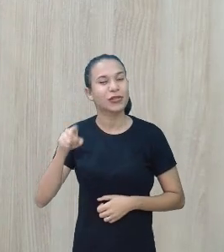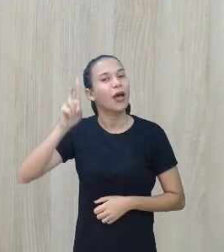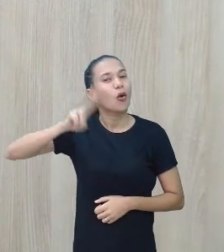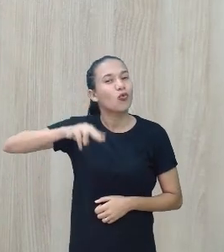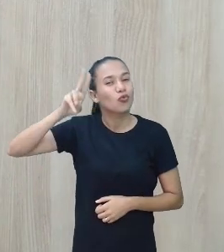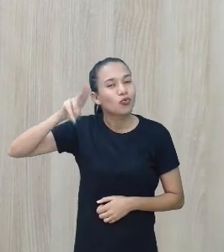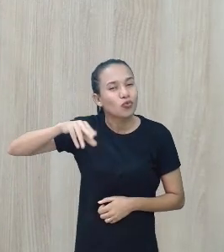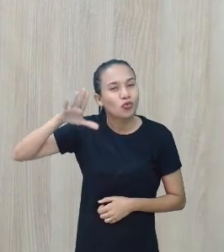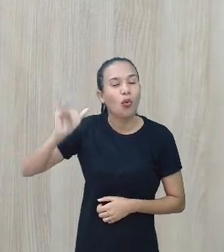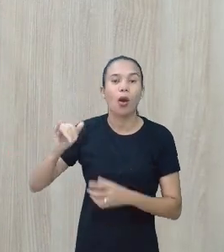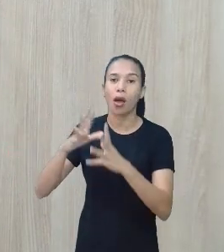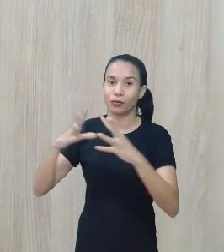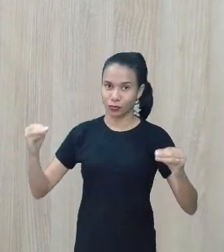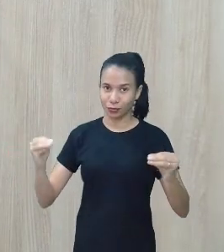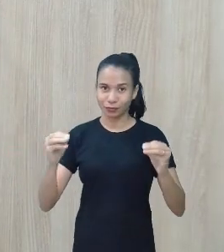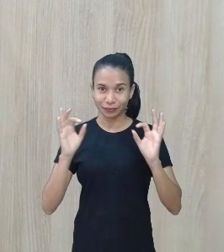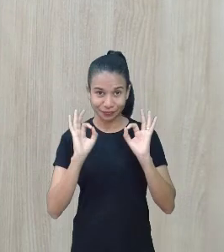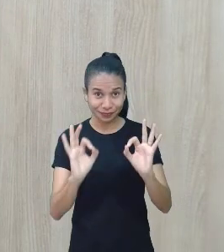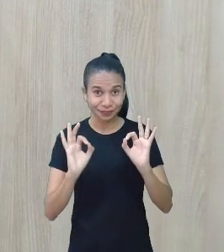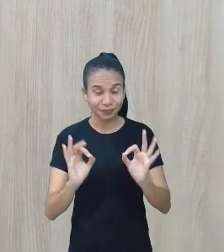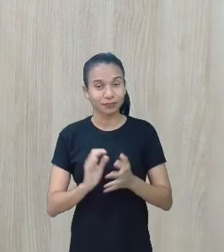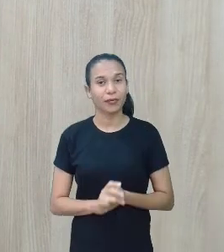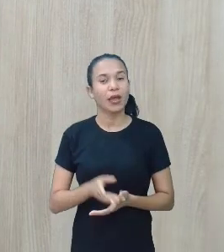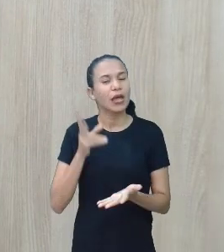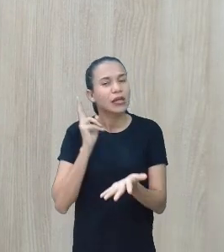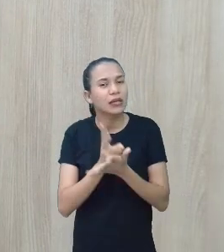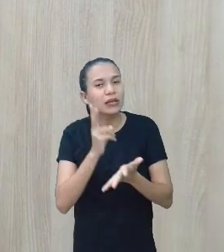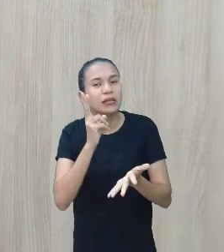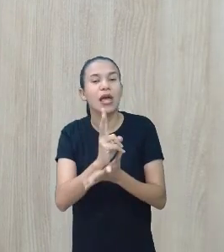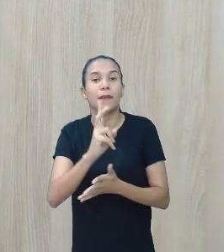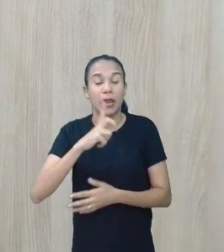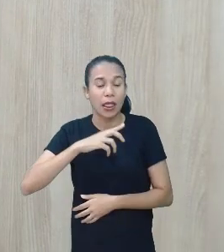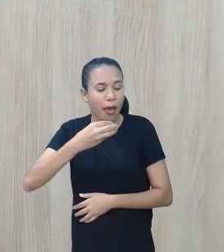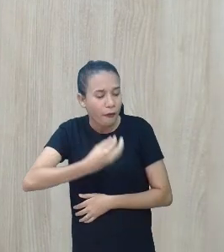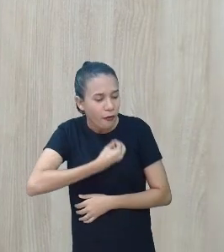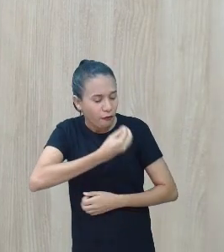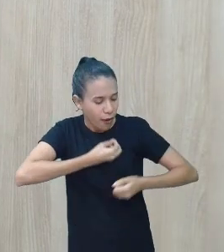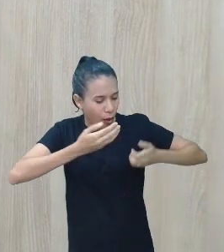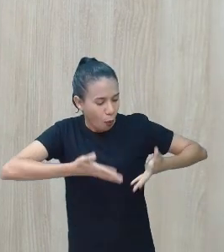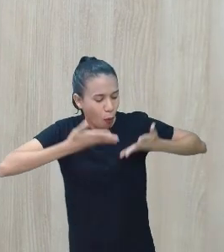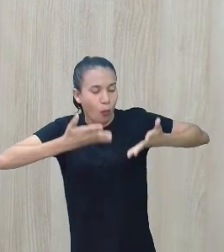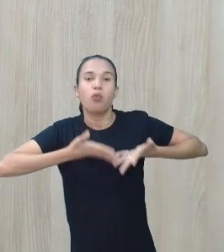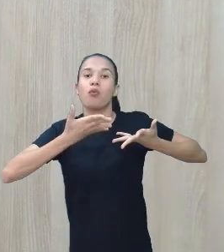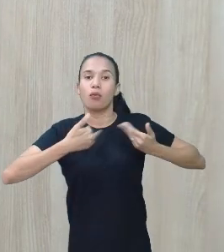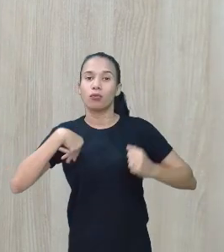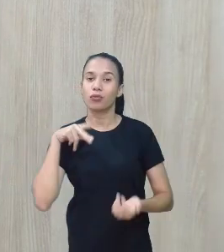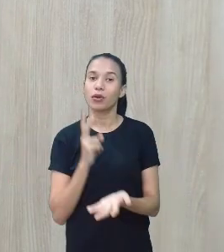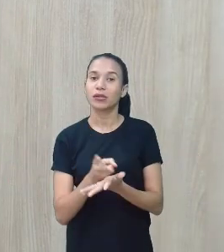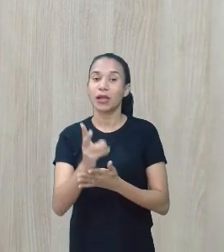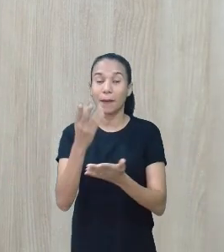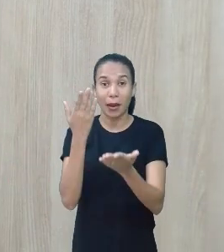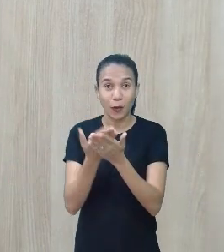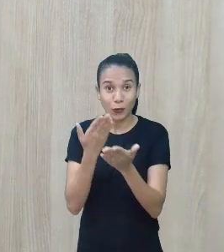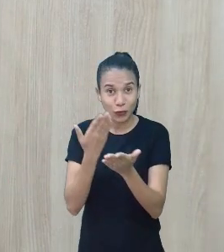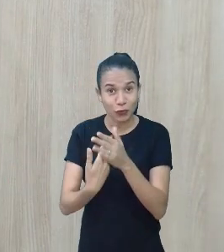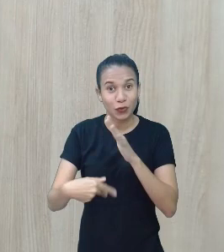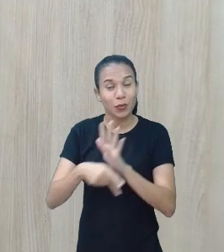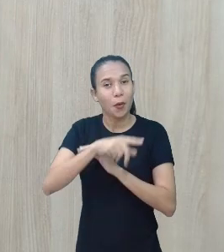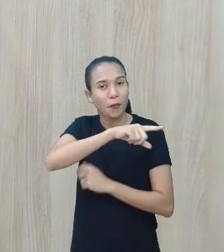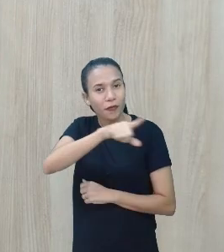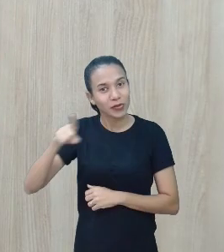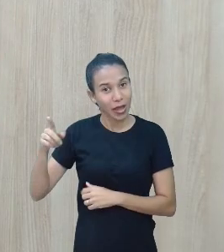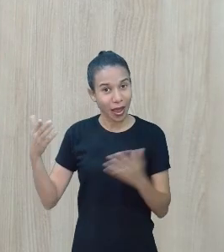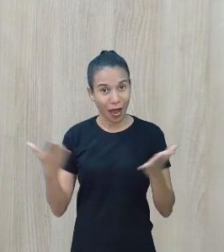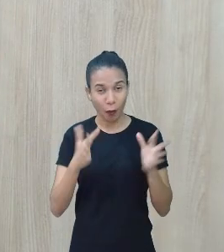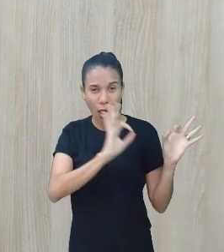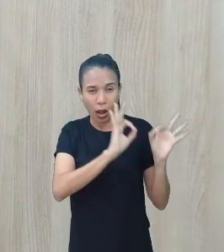nunca deixe de existir. Invistam na vida de vocês, invistam no estudo de vocês. Vamos